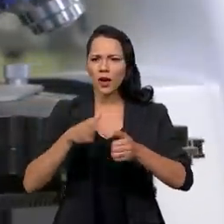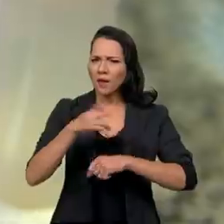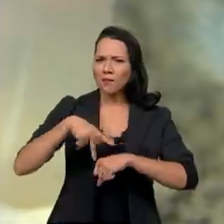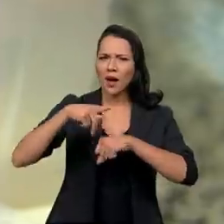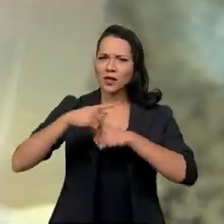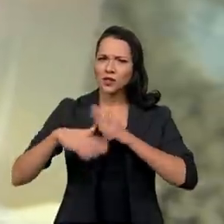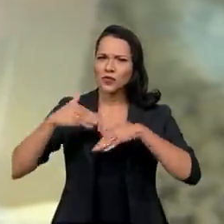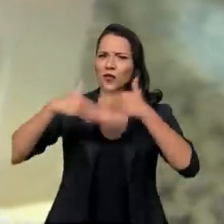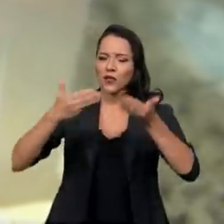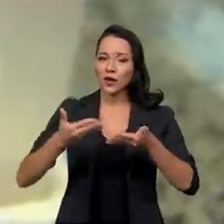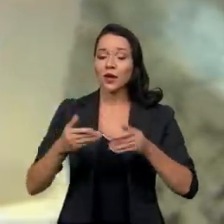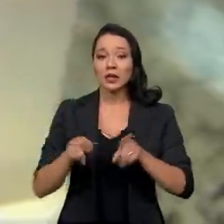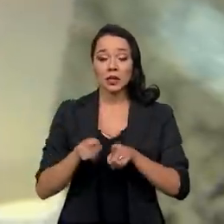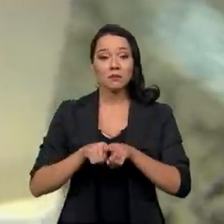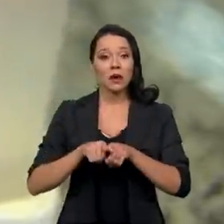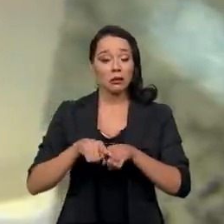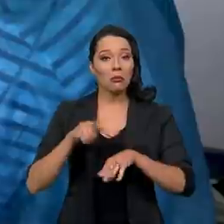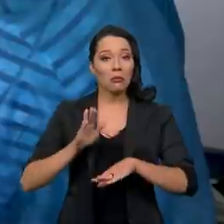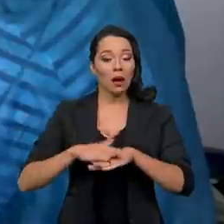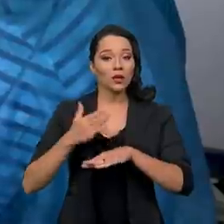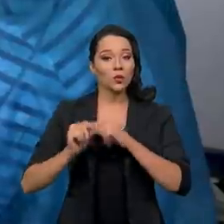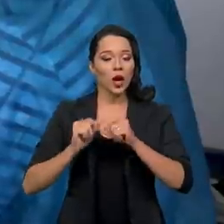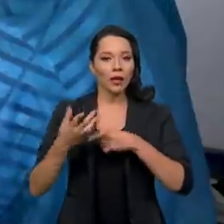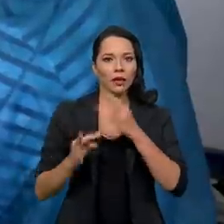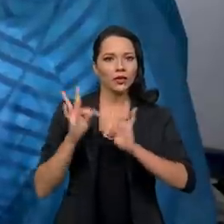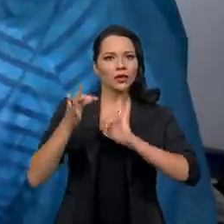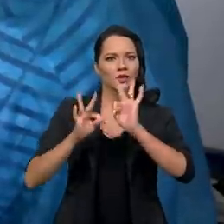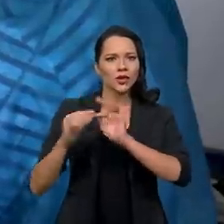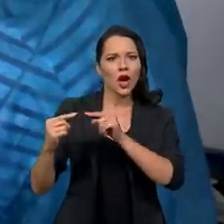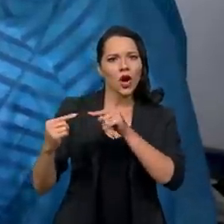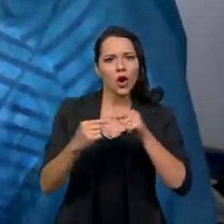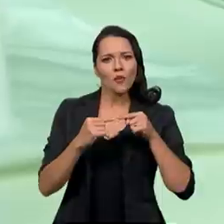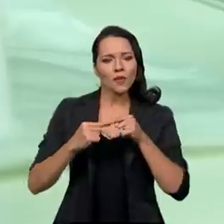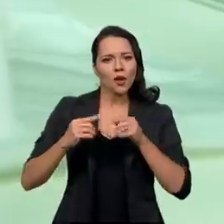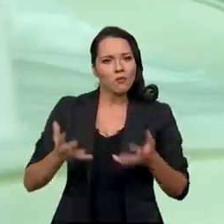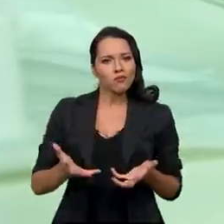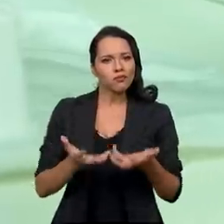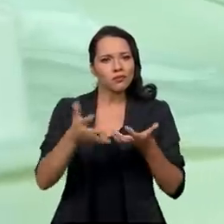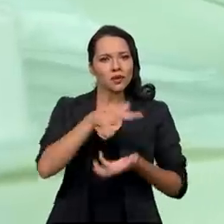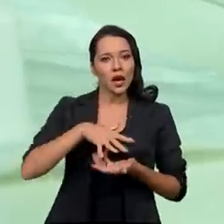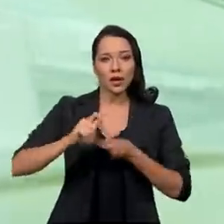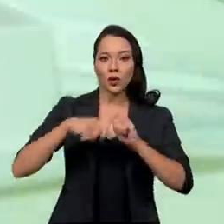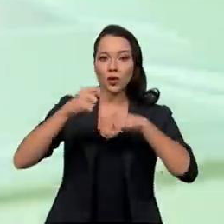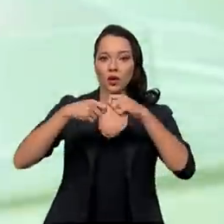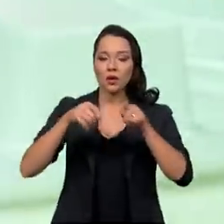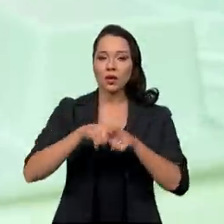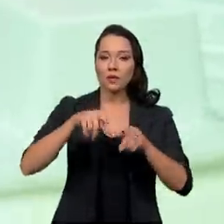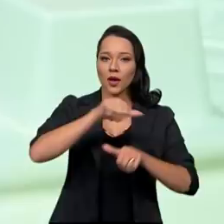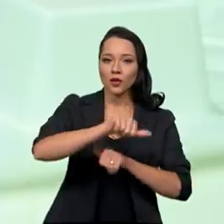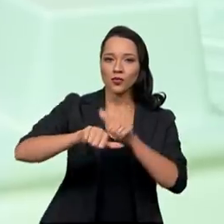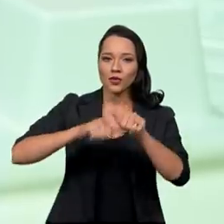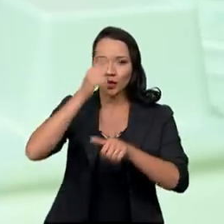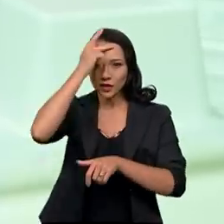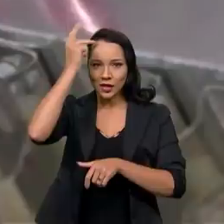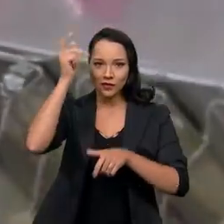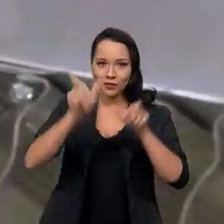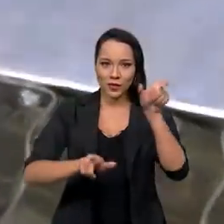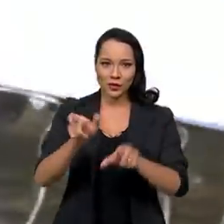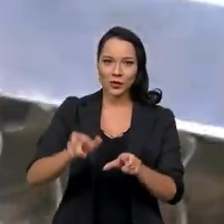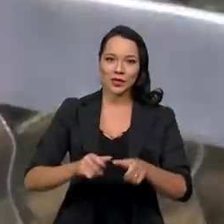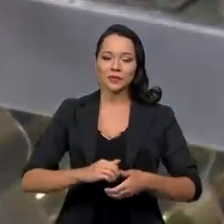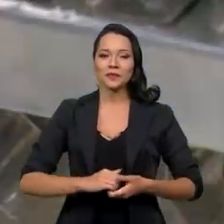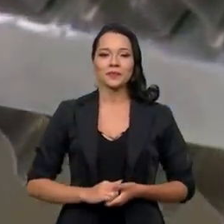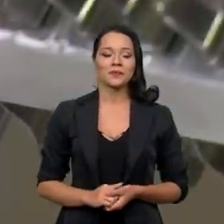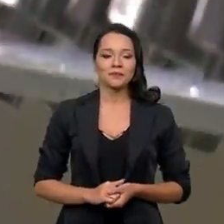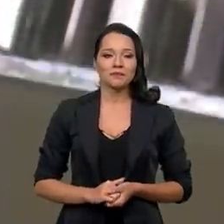qualquer país e cada vez mais a tecnologia está associada ao crescimento econômico e à transformação da vida das